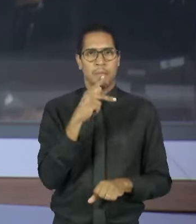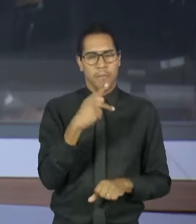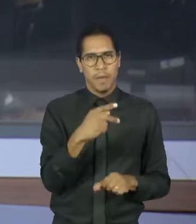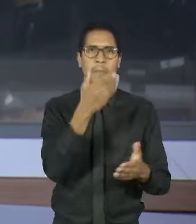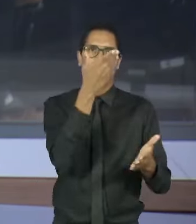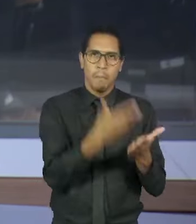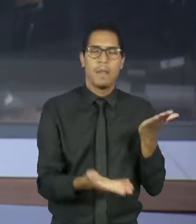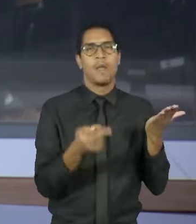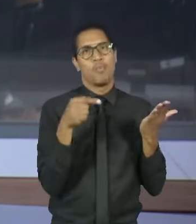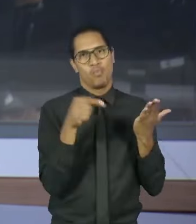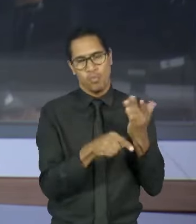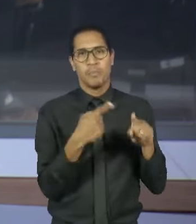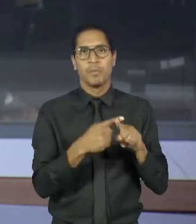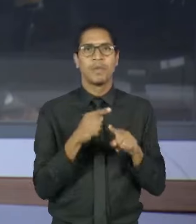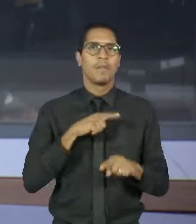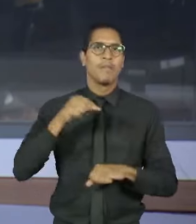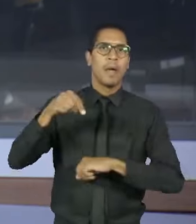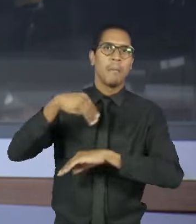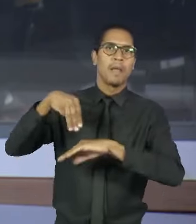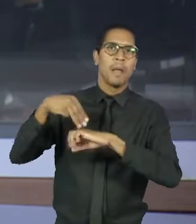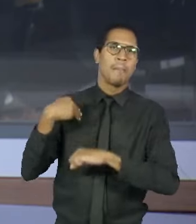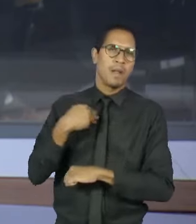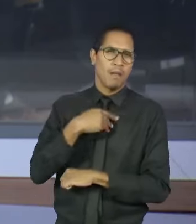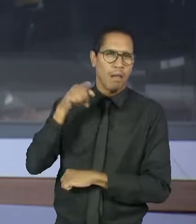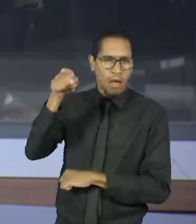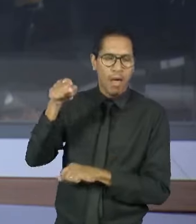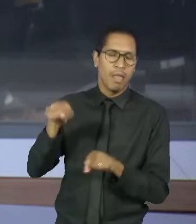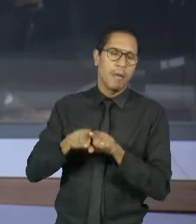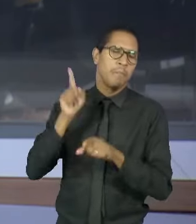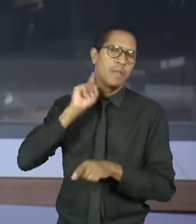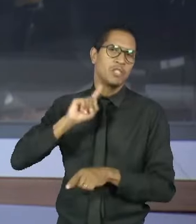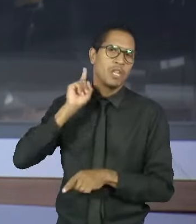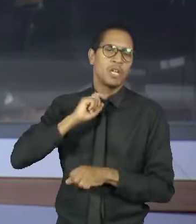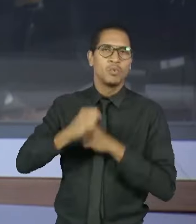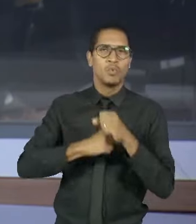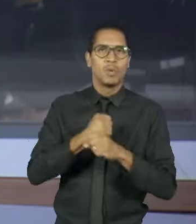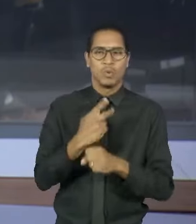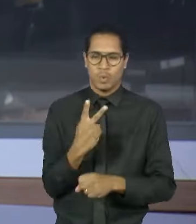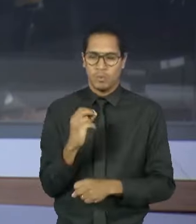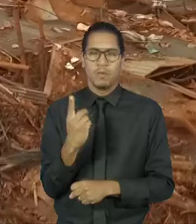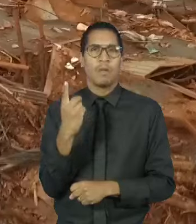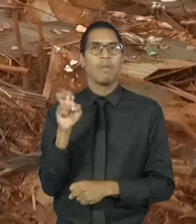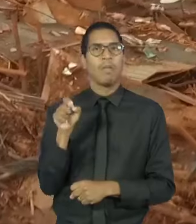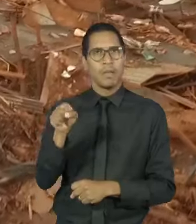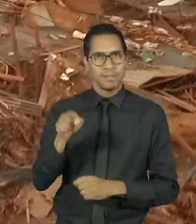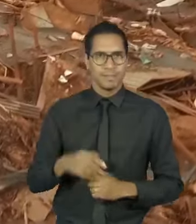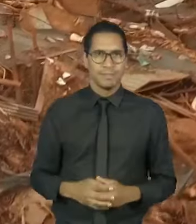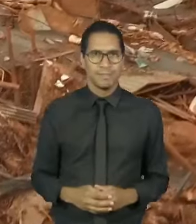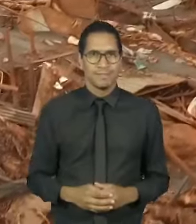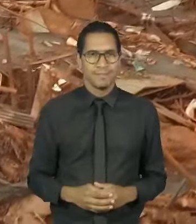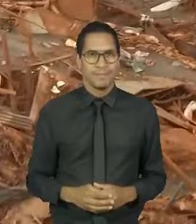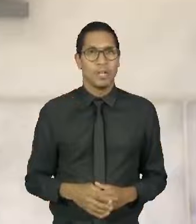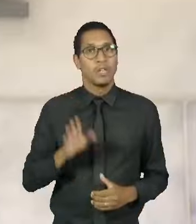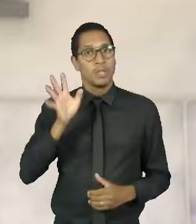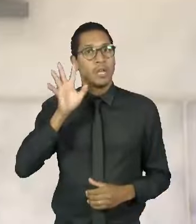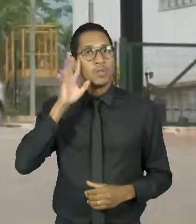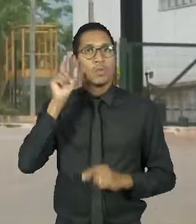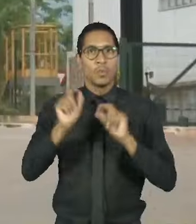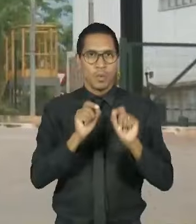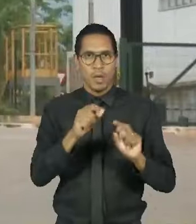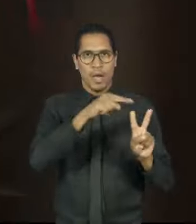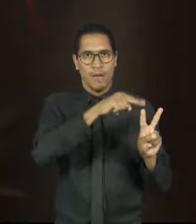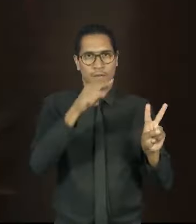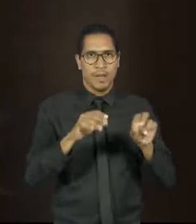pela tragédia em Mariana, na região central de Minas Gerais, em 2015. A decisão determina que a